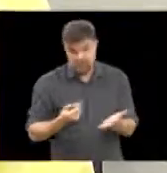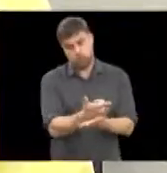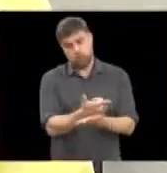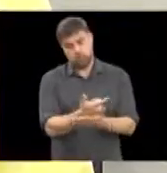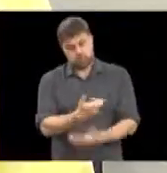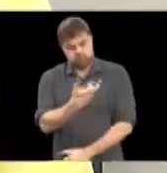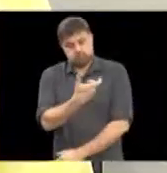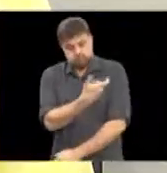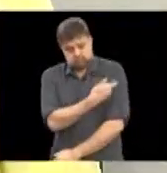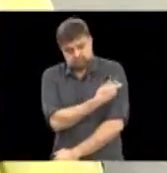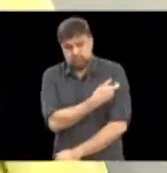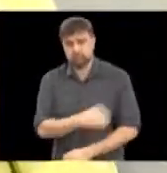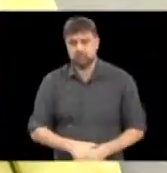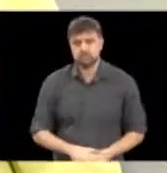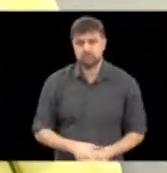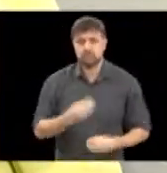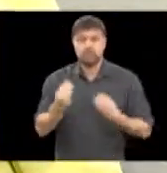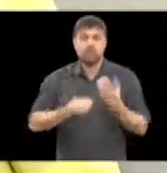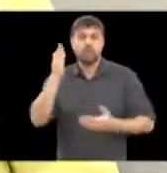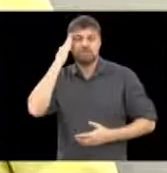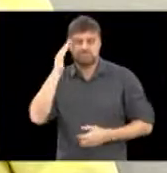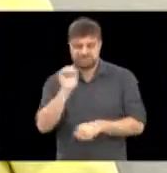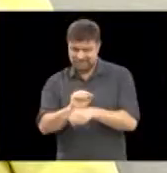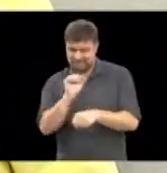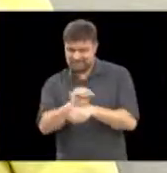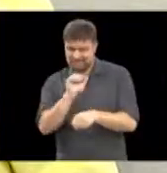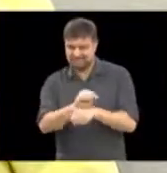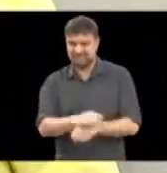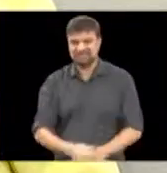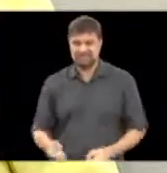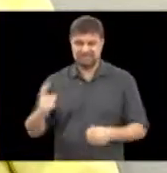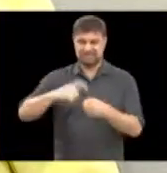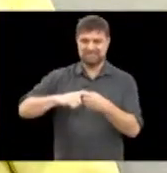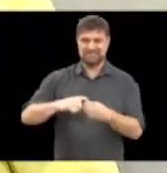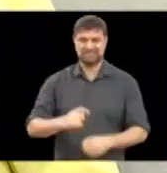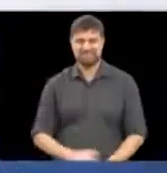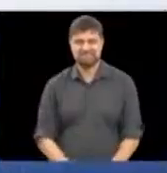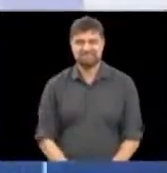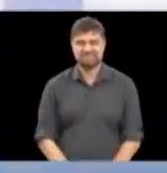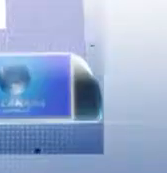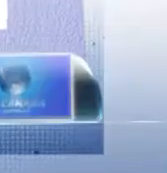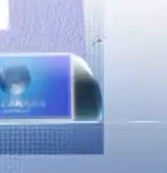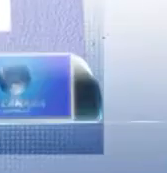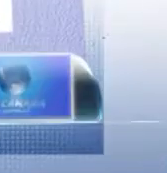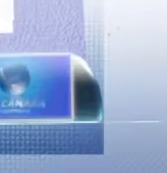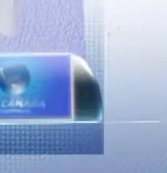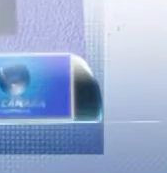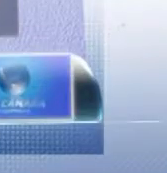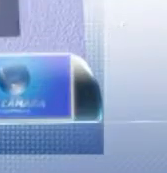né? Bom, como saber? Daqui a pouco a gente fala, tá bom? A gente já volta.